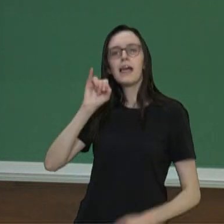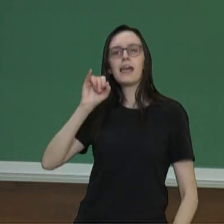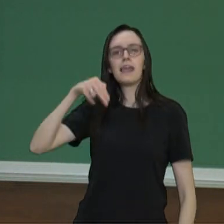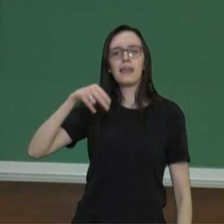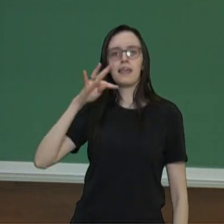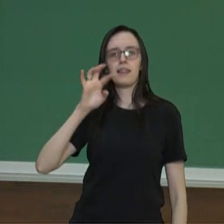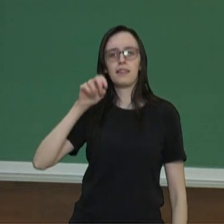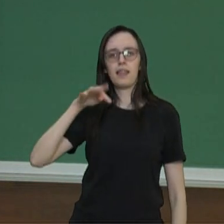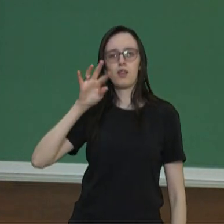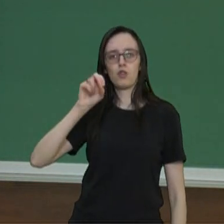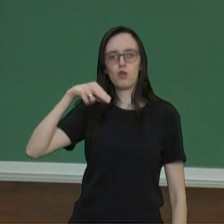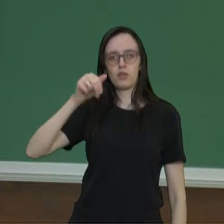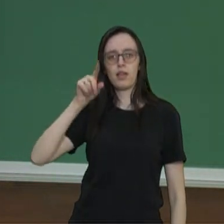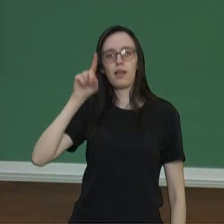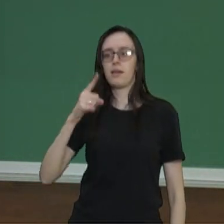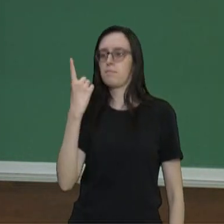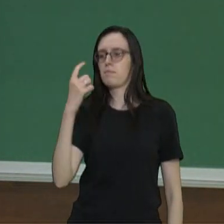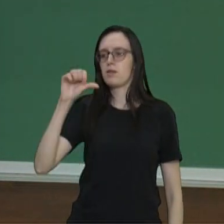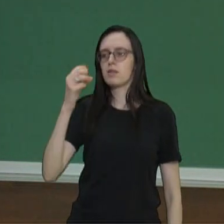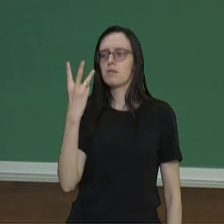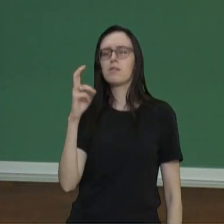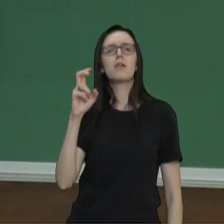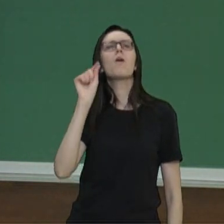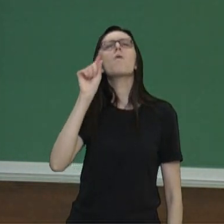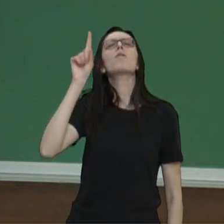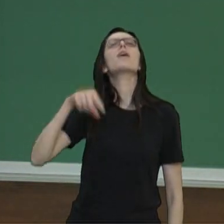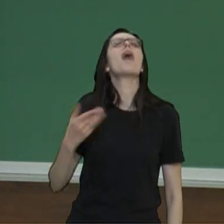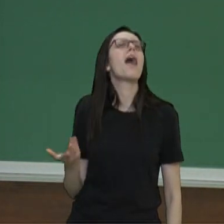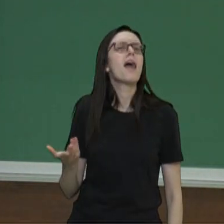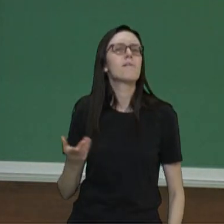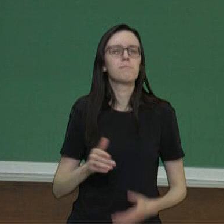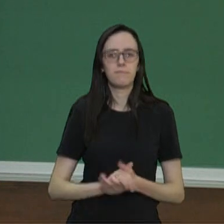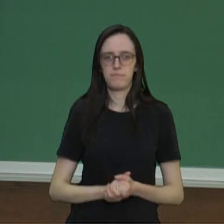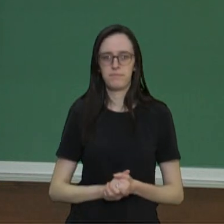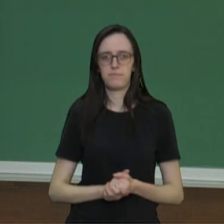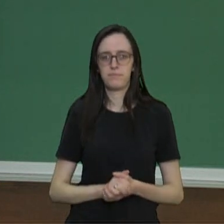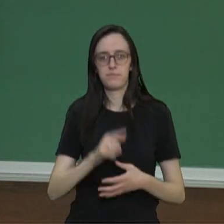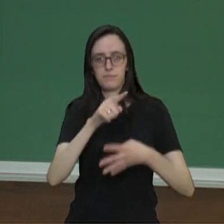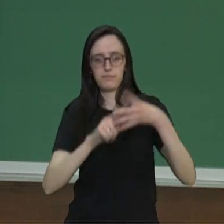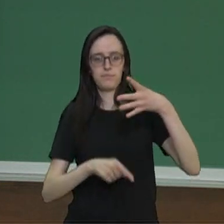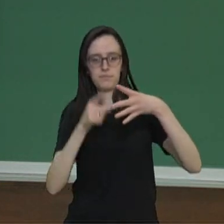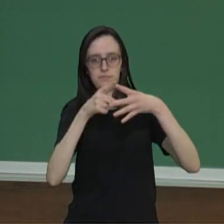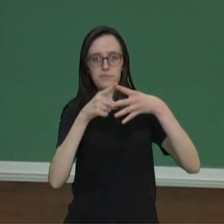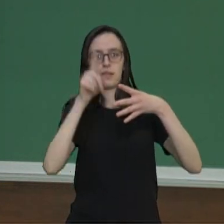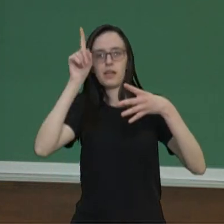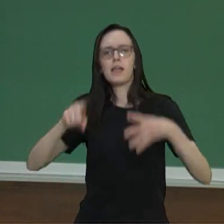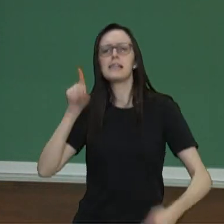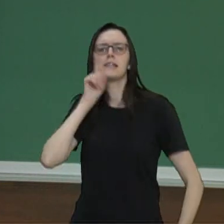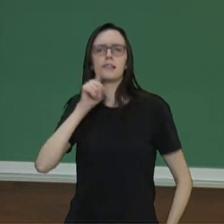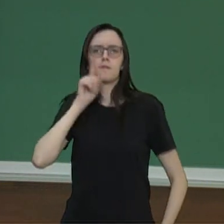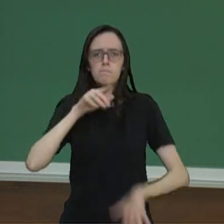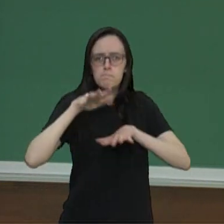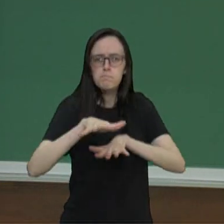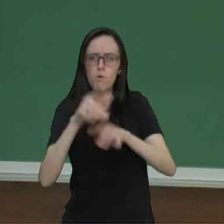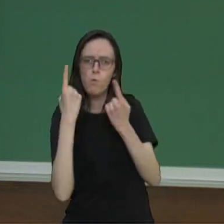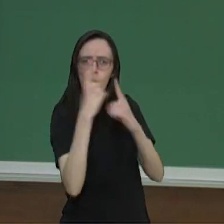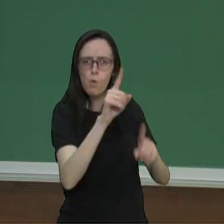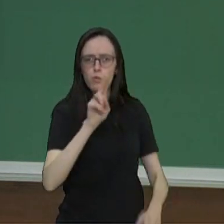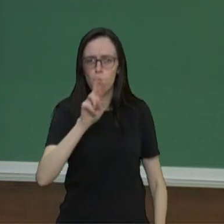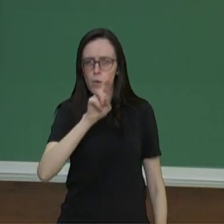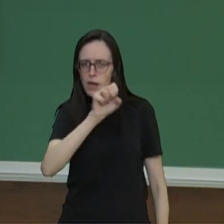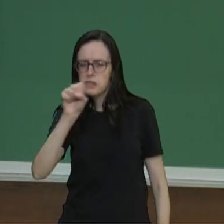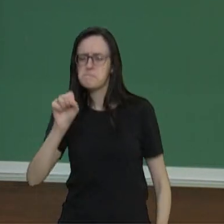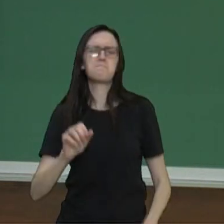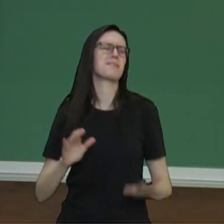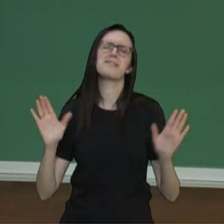de 1935 foi um golpe A, liderado pelos Estados Unidos contra a União Soviética. A gente